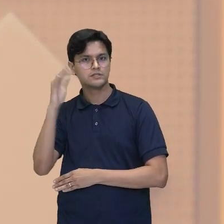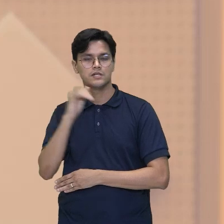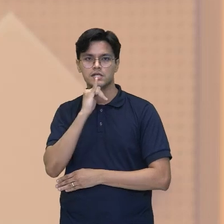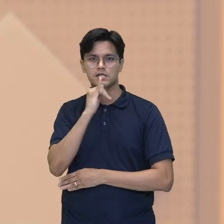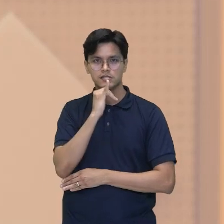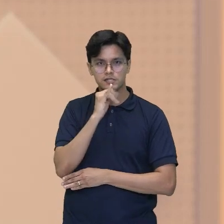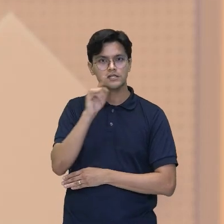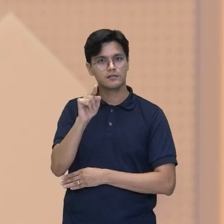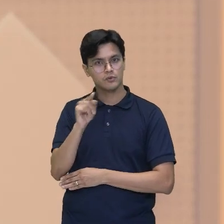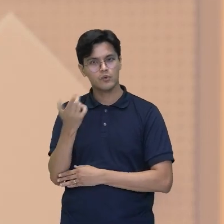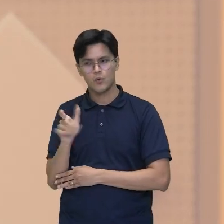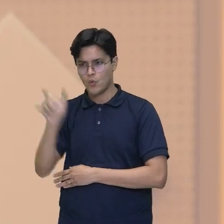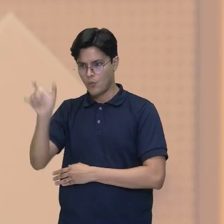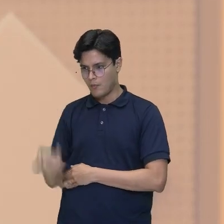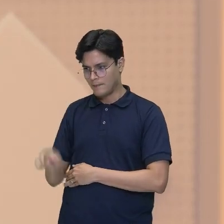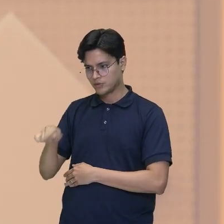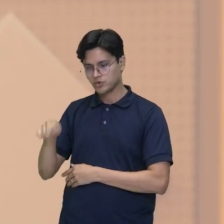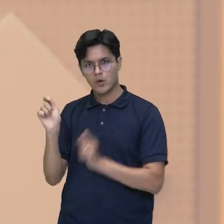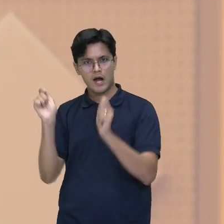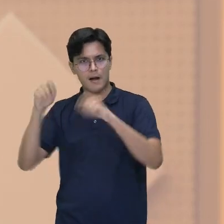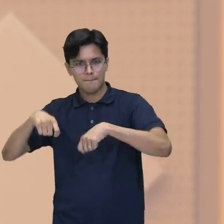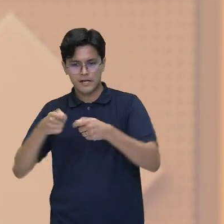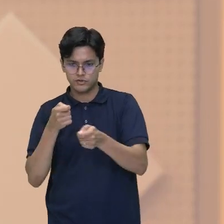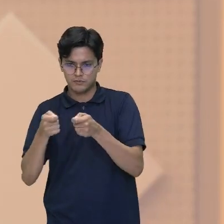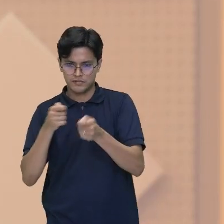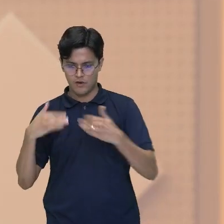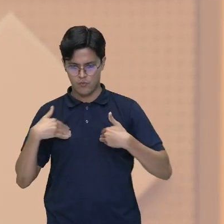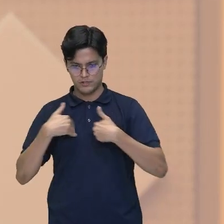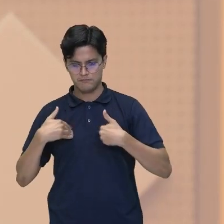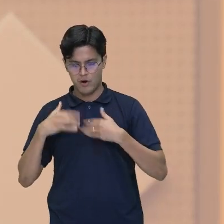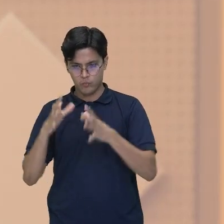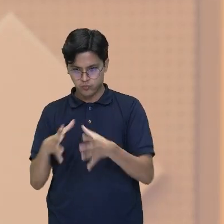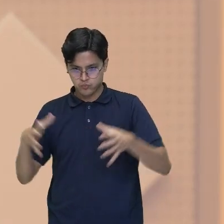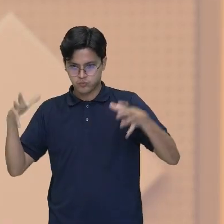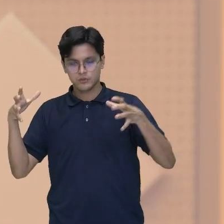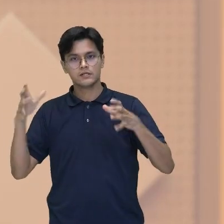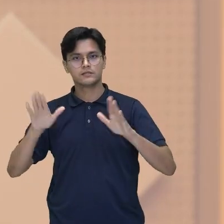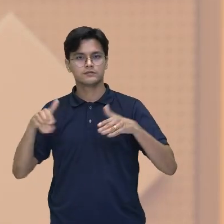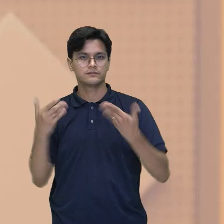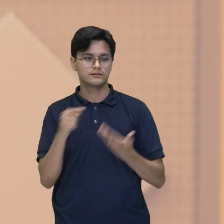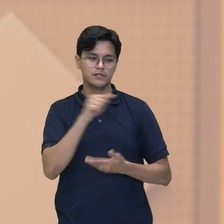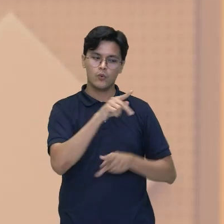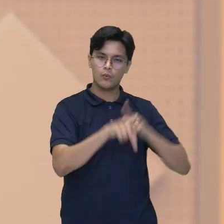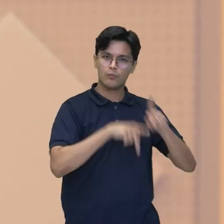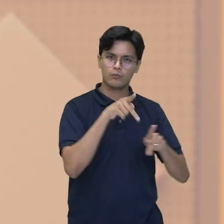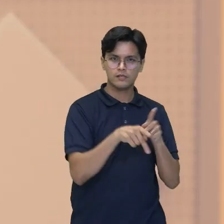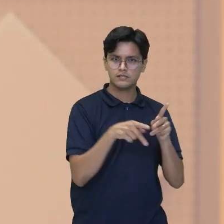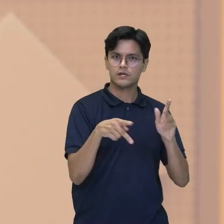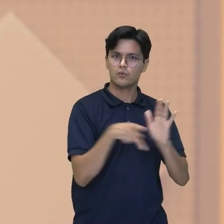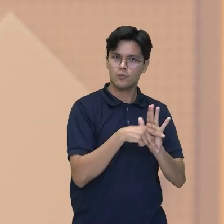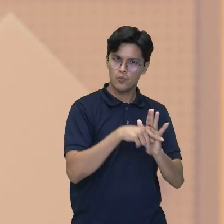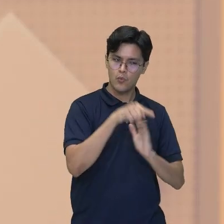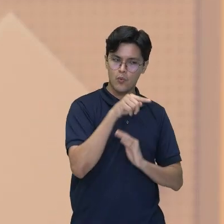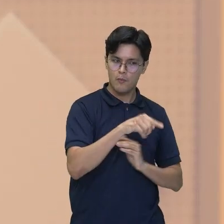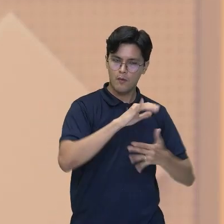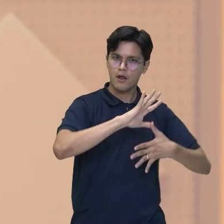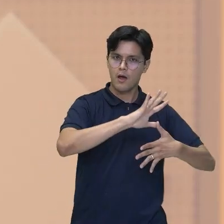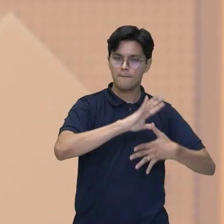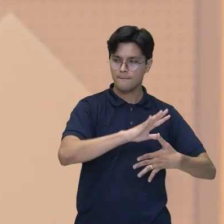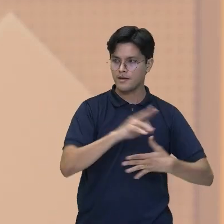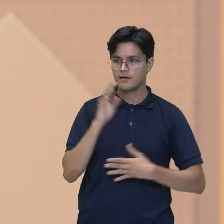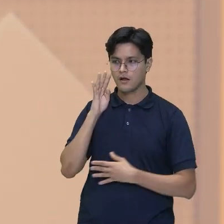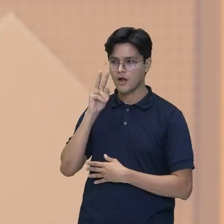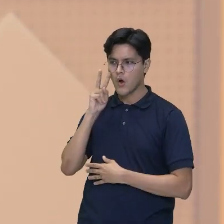que ele, e aquilo ocasionou uma certa estranheza e também um certo espanto para as populações locais, fazendo com que